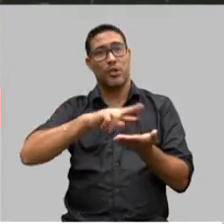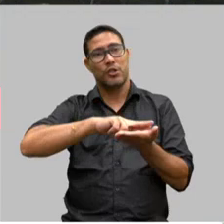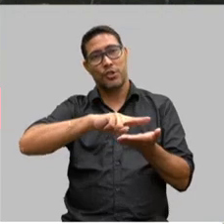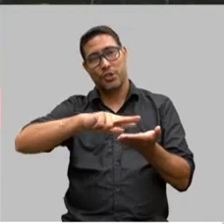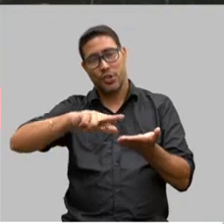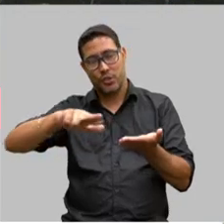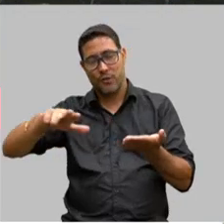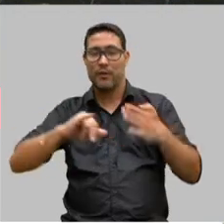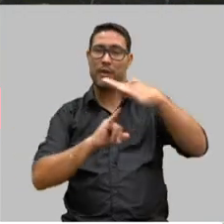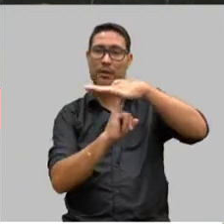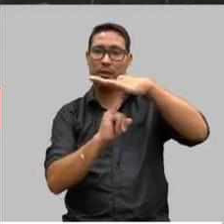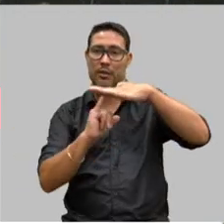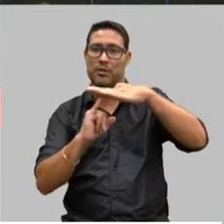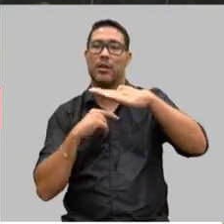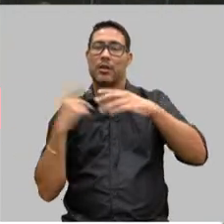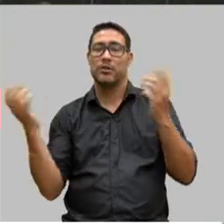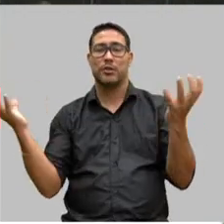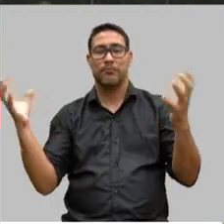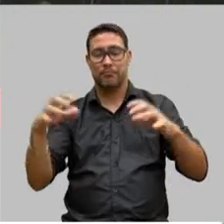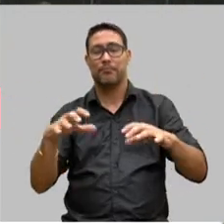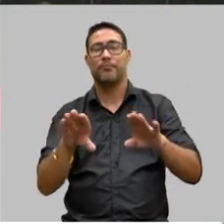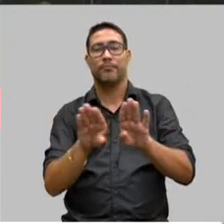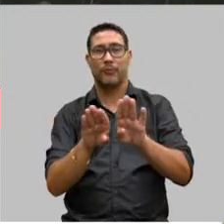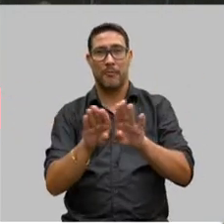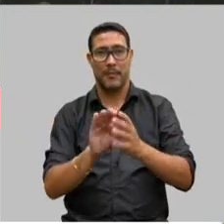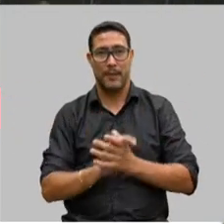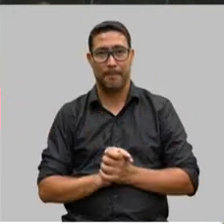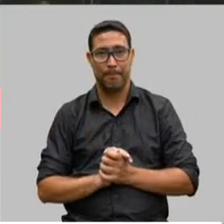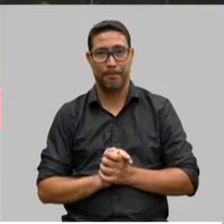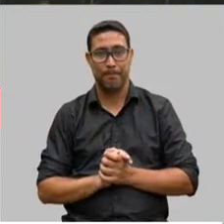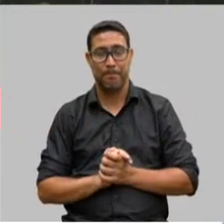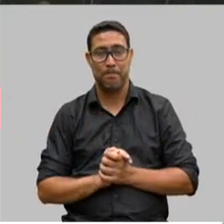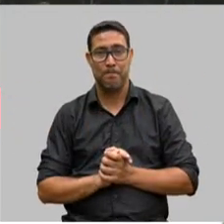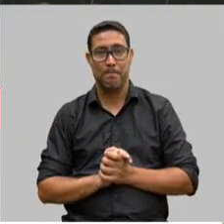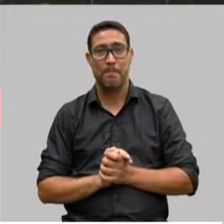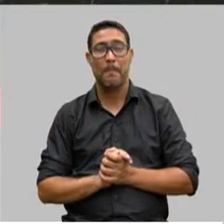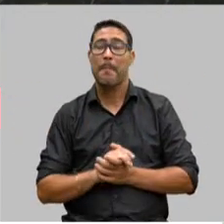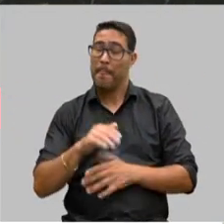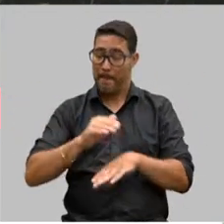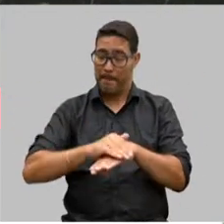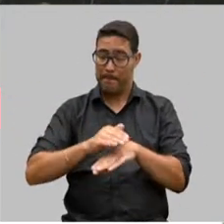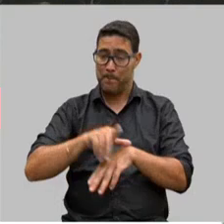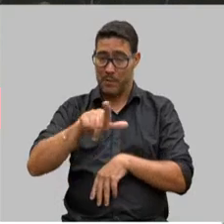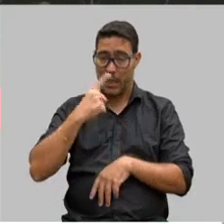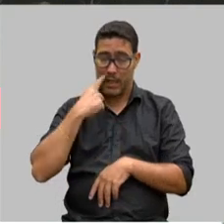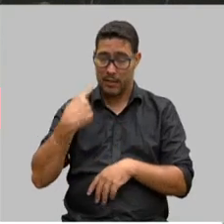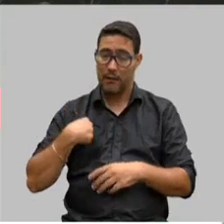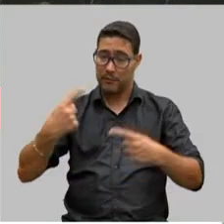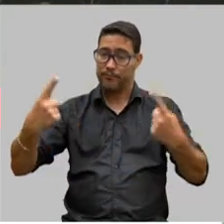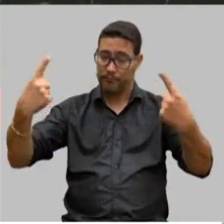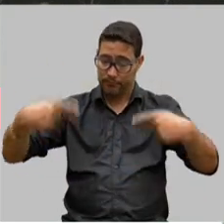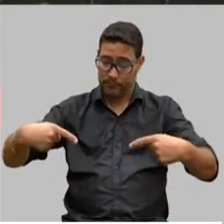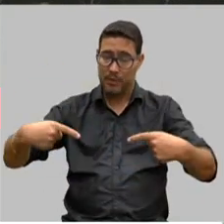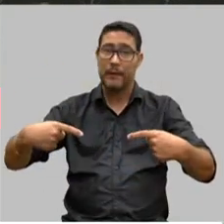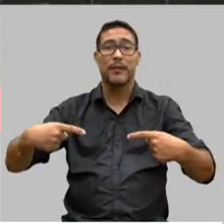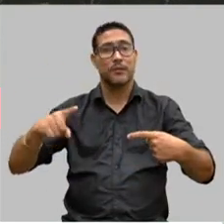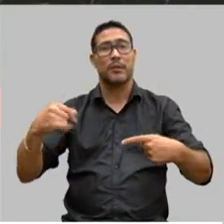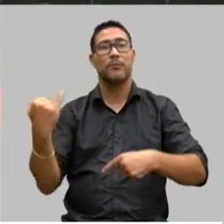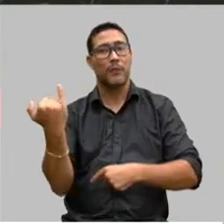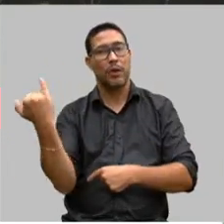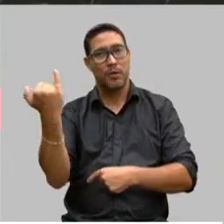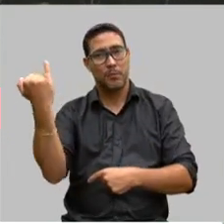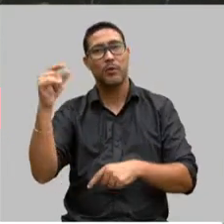privadas, organizações. Eu acho que essa Casa, ao enfrentar esse debate, que é um debate importante para todos